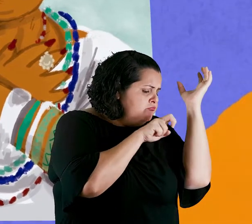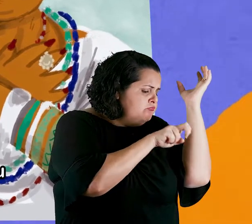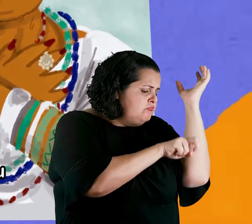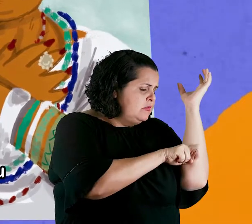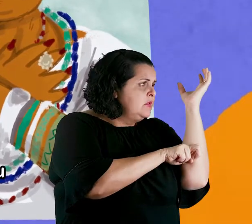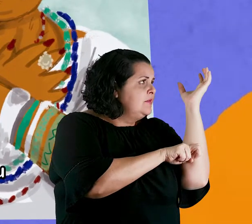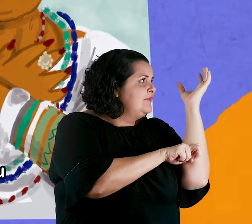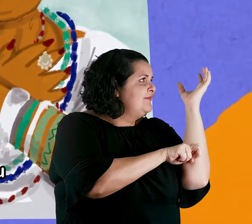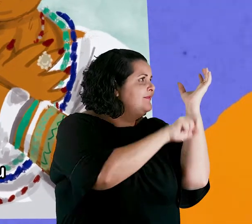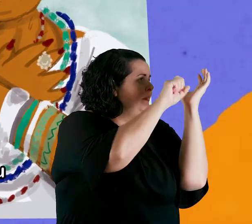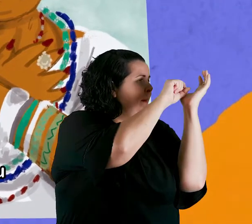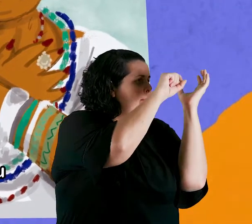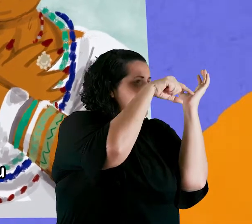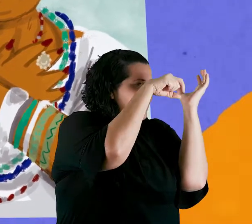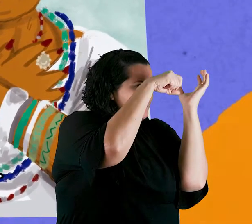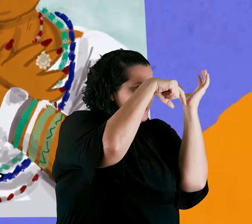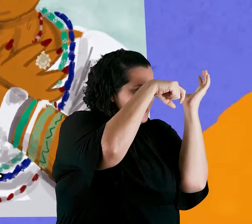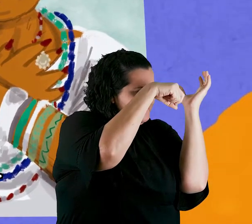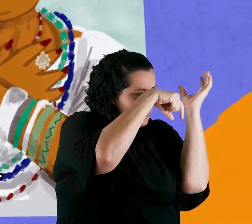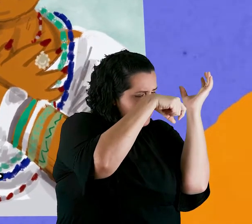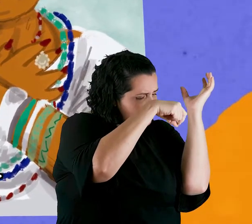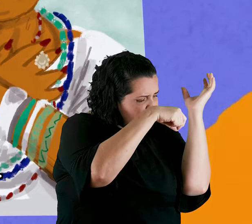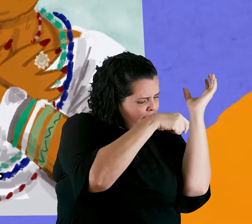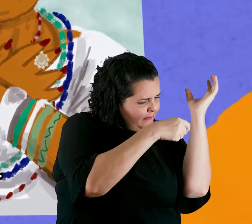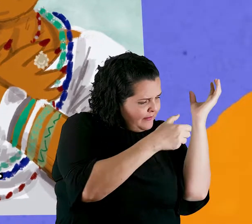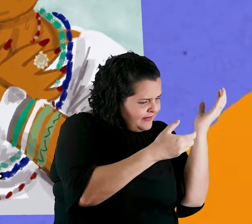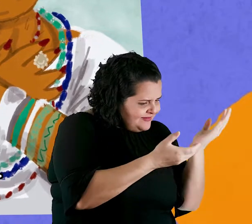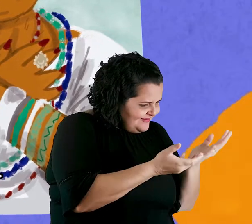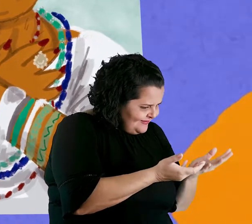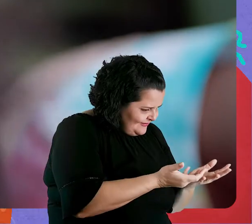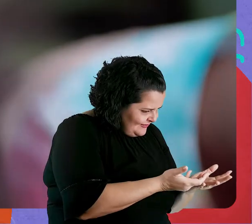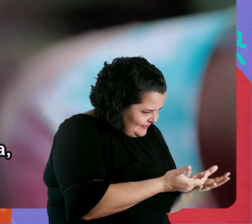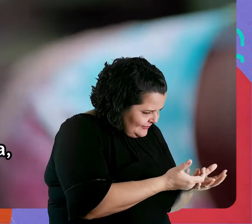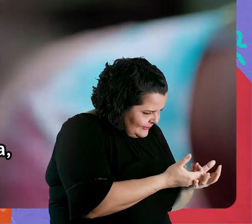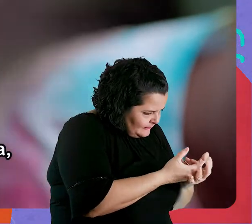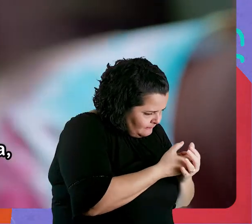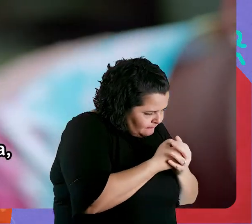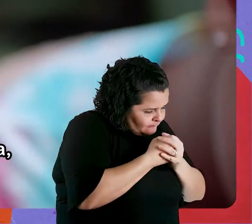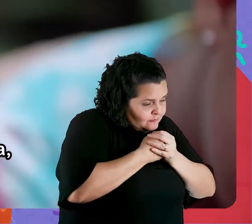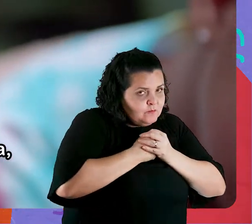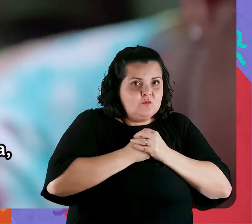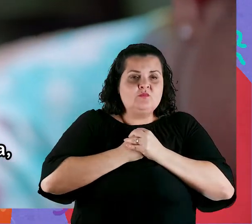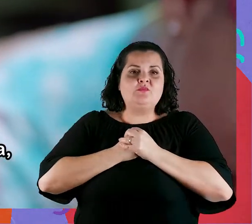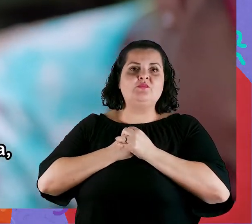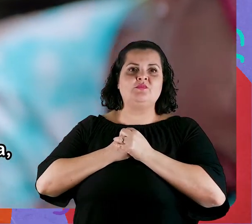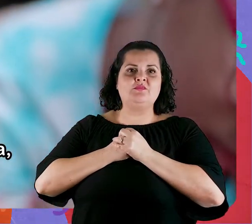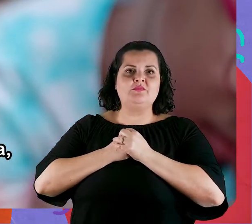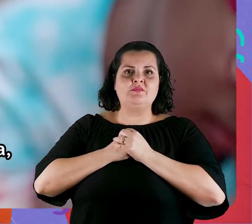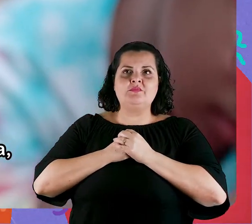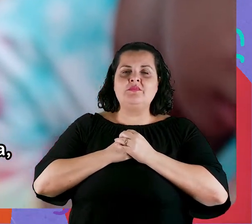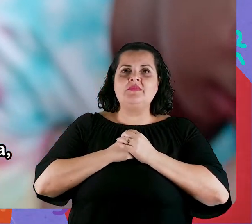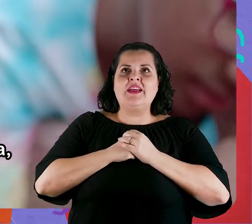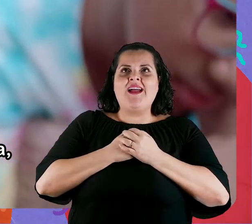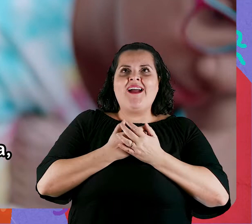semente que Ela cuidadosamente guardou nós vamos fechadas enrugadas agora quando o sinto saudades